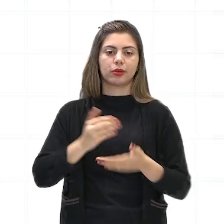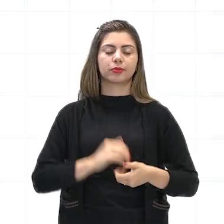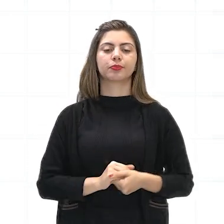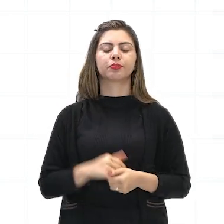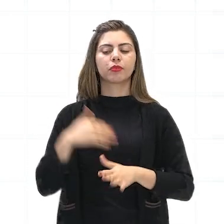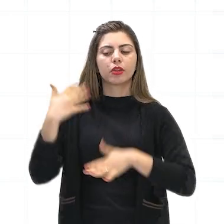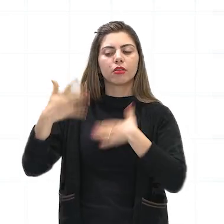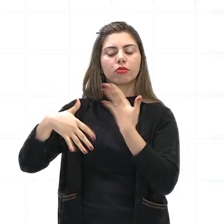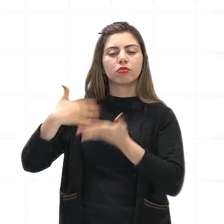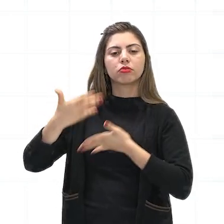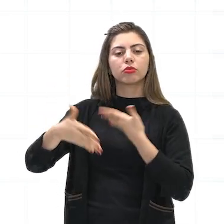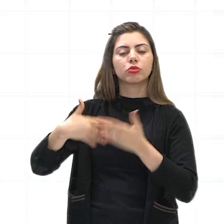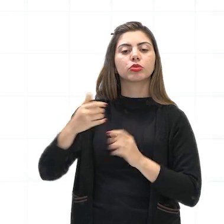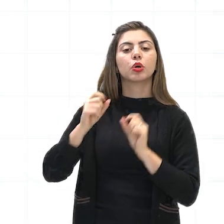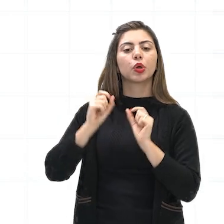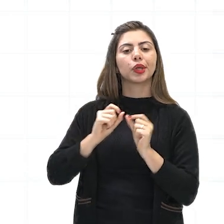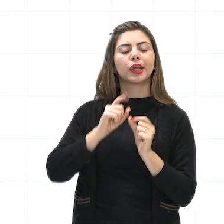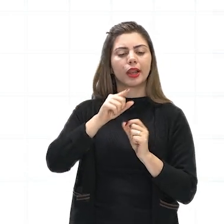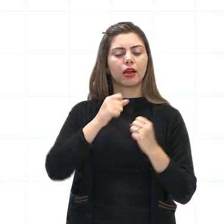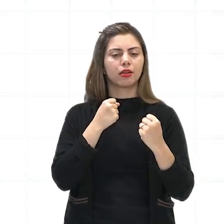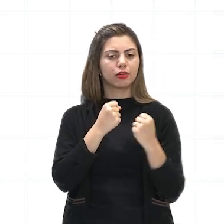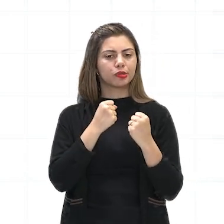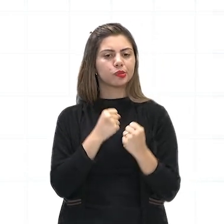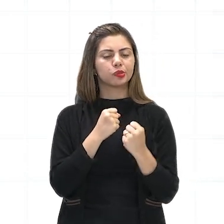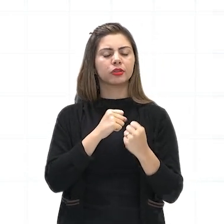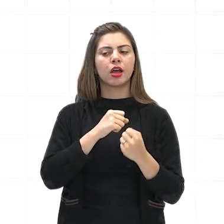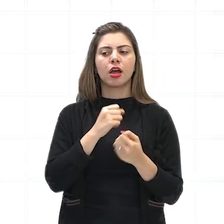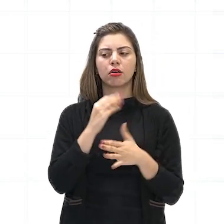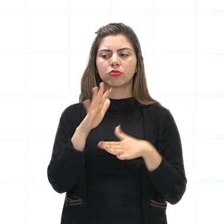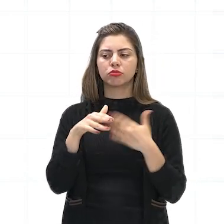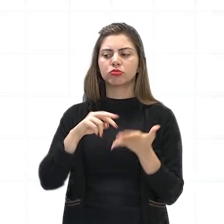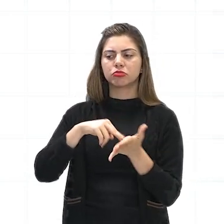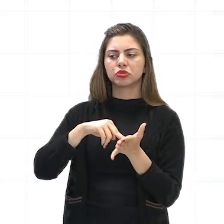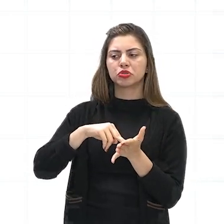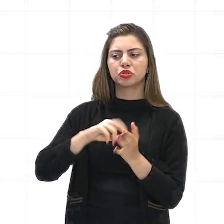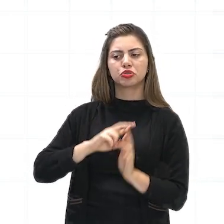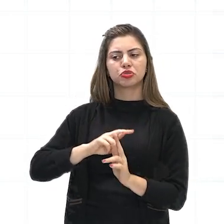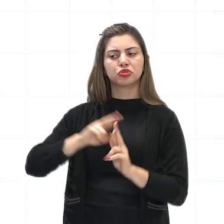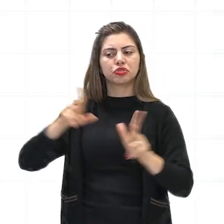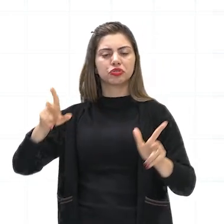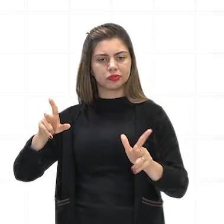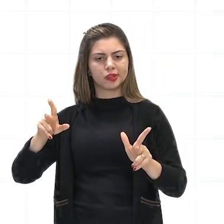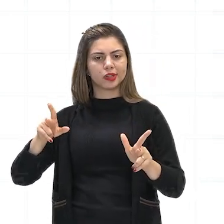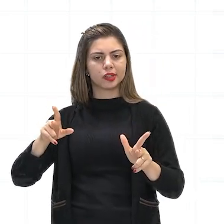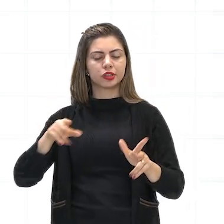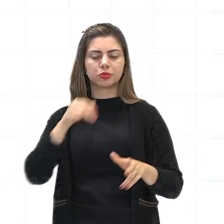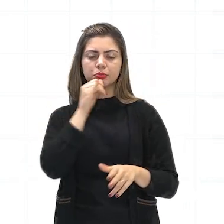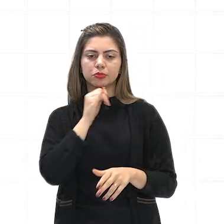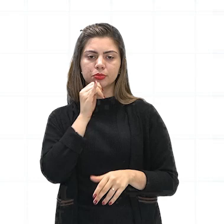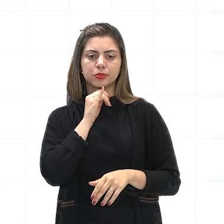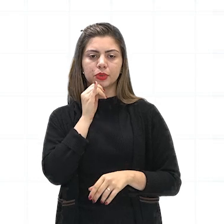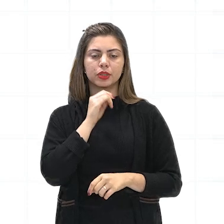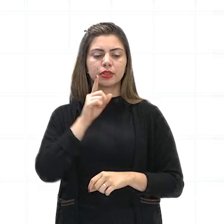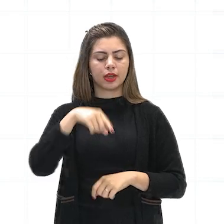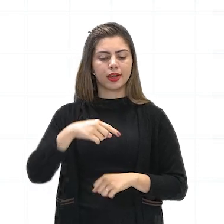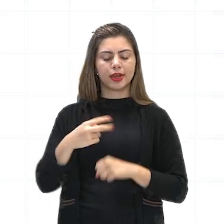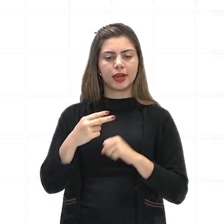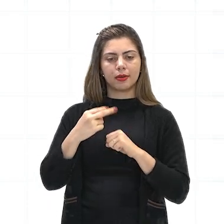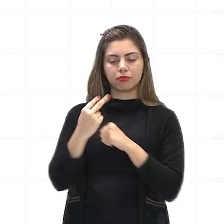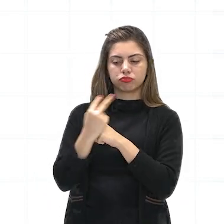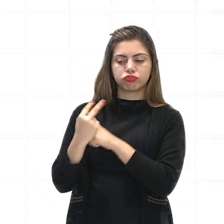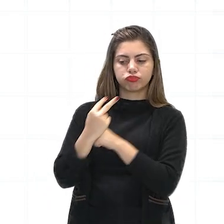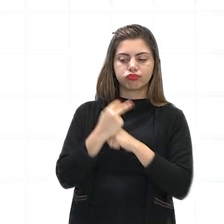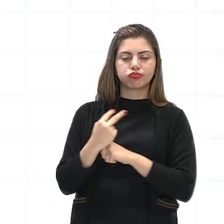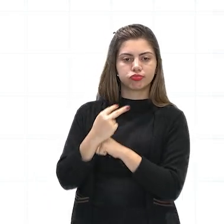a luta ela foi ganhando outros significados, Ela passou a ser vista como uma forma de defesa e